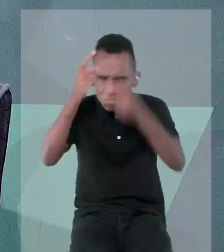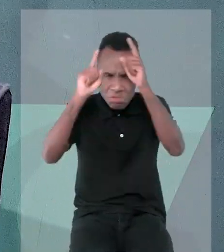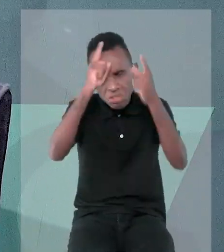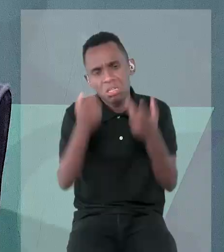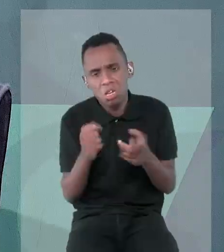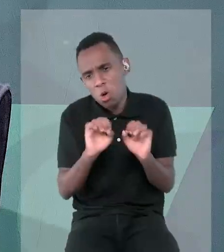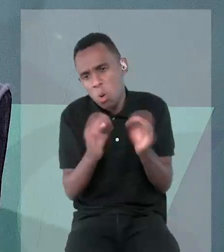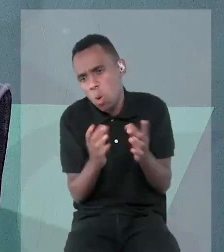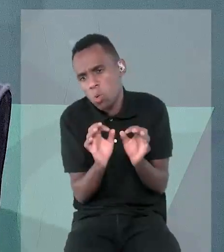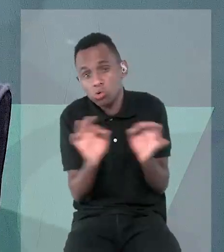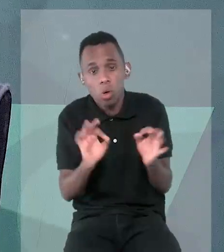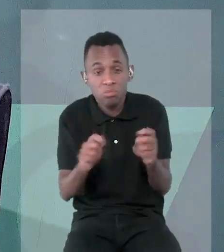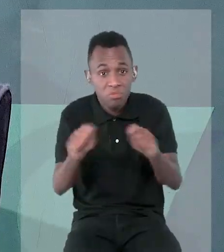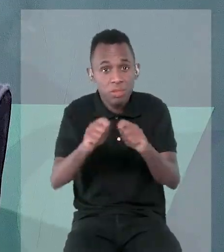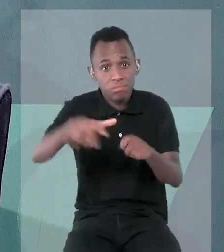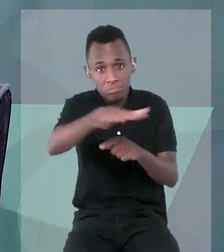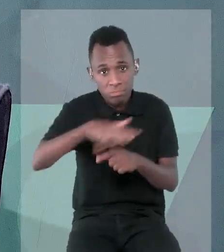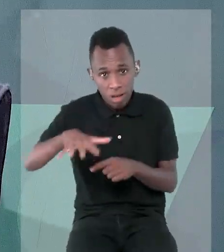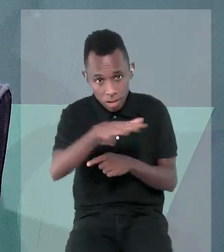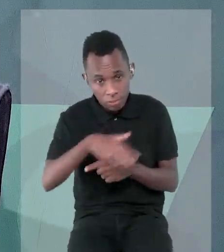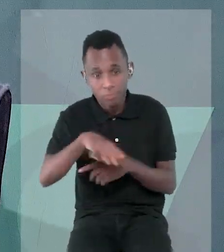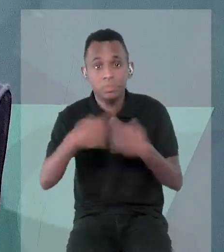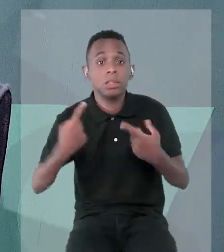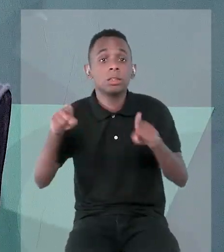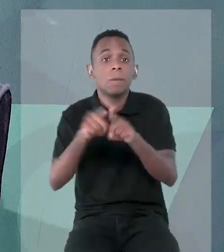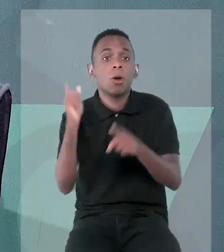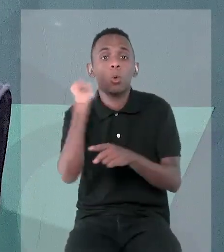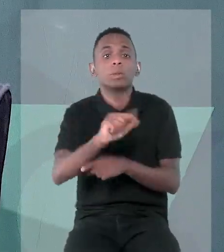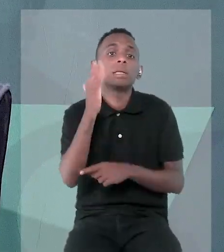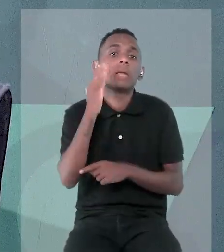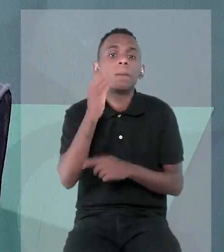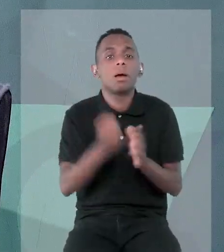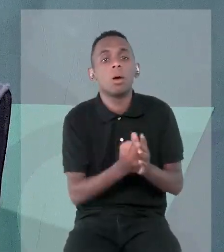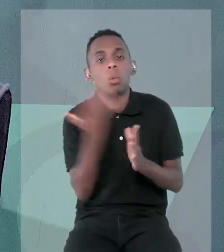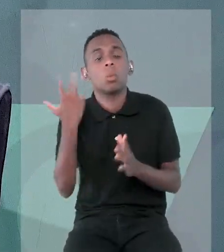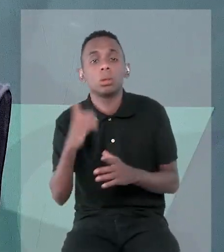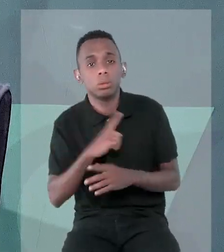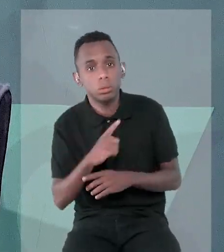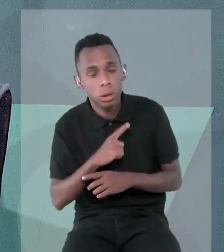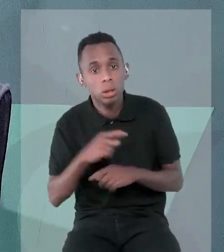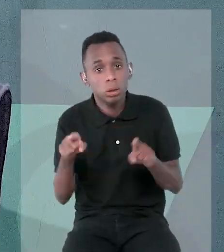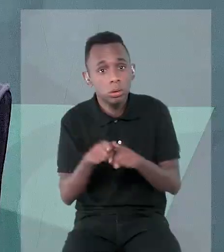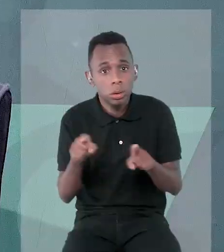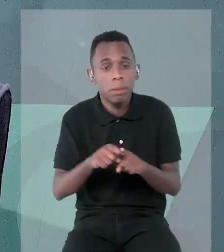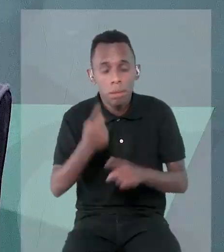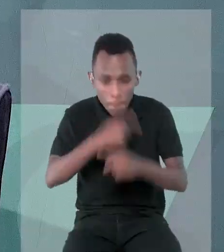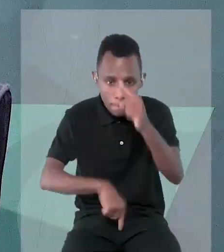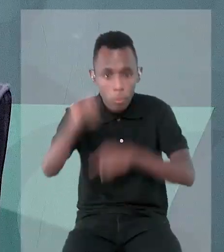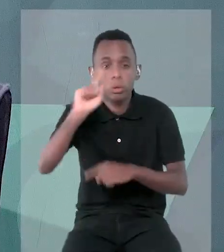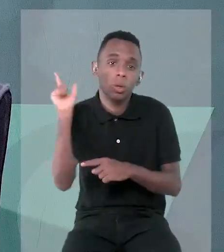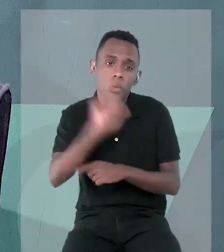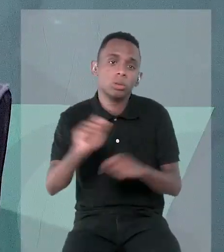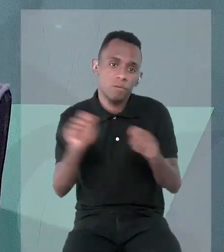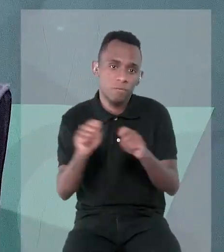inventando ou simplesmente aplicando na região, né? Conseguir saber quanto tudo isso custa e modelizar a transformação que a gente vai